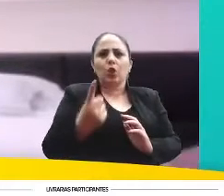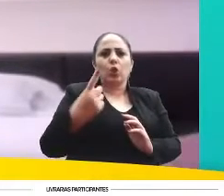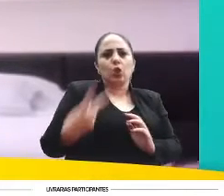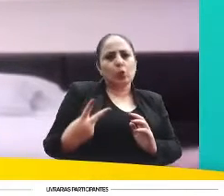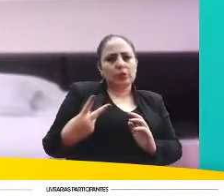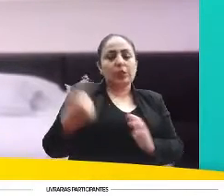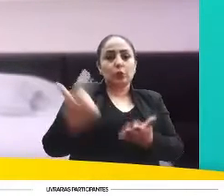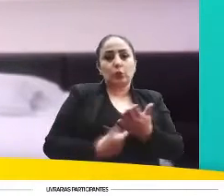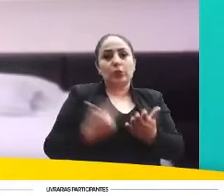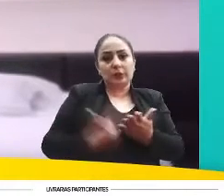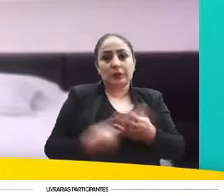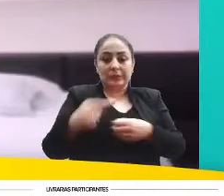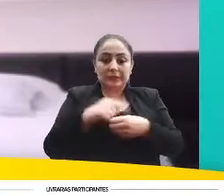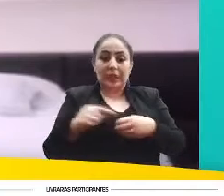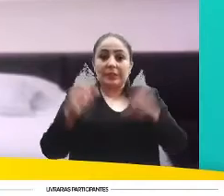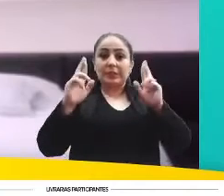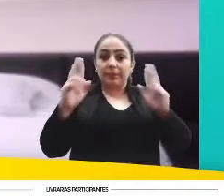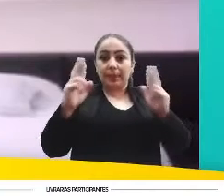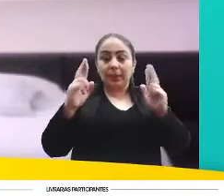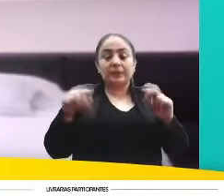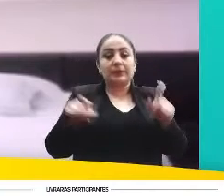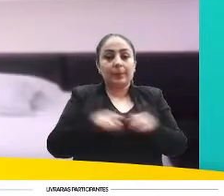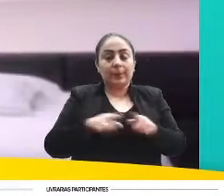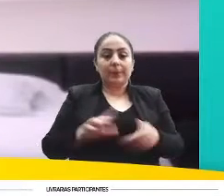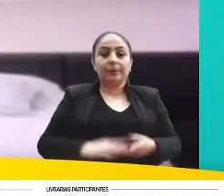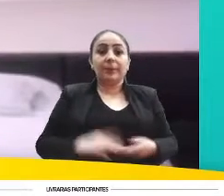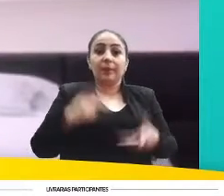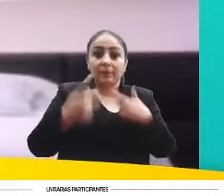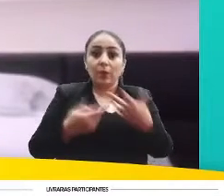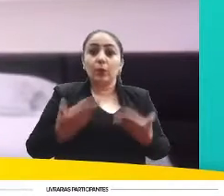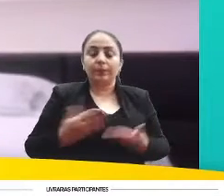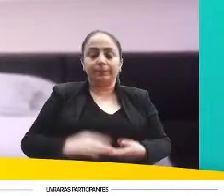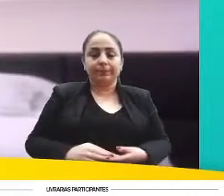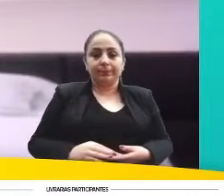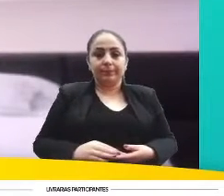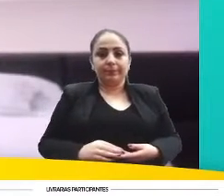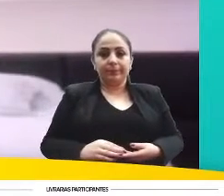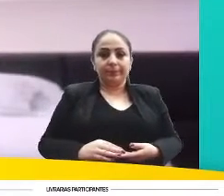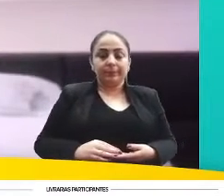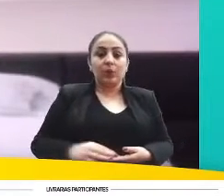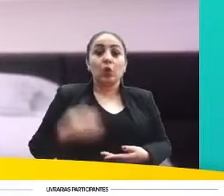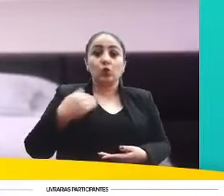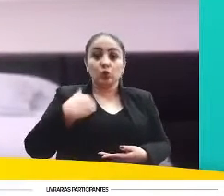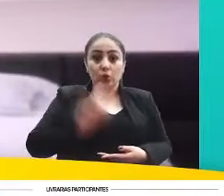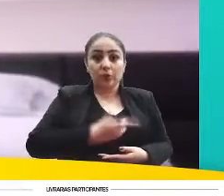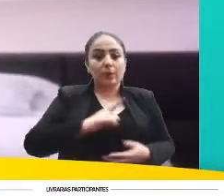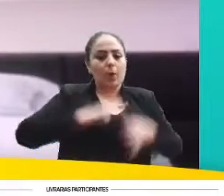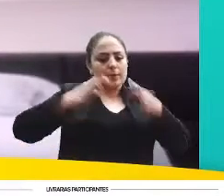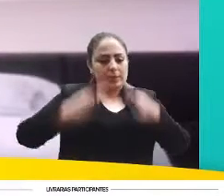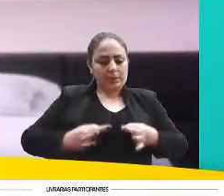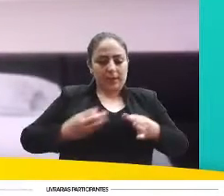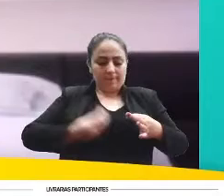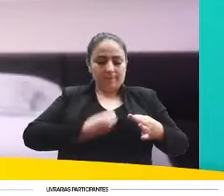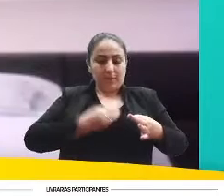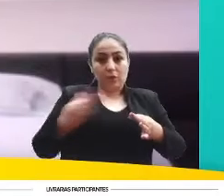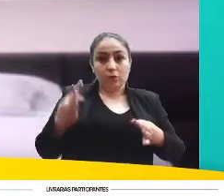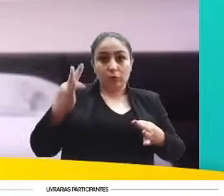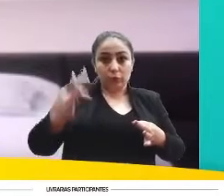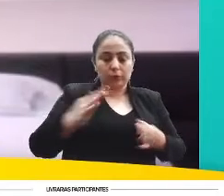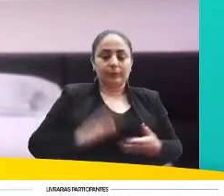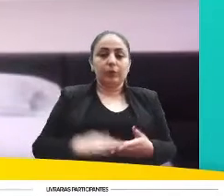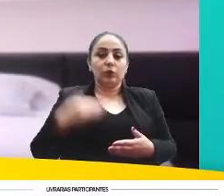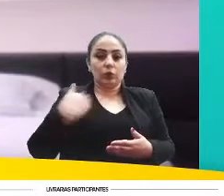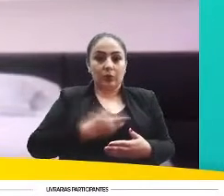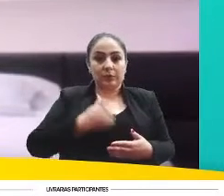12 do livro Cidade e Esperança, e Kardec nos diz, nós temos a certeza da vida futura, nós